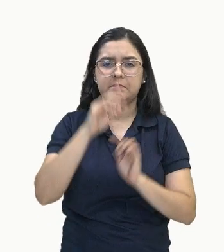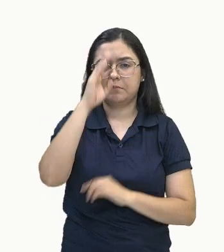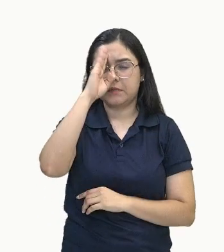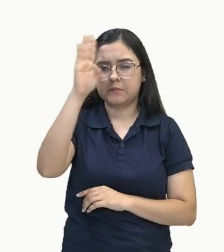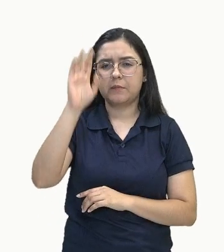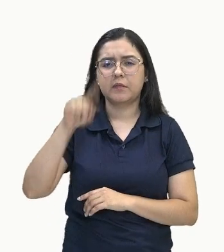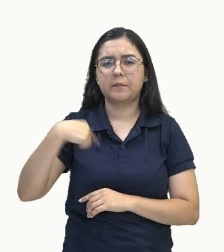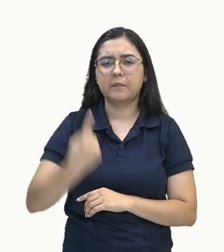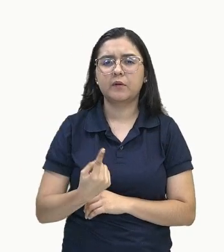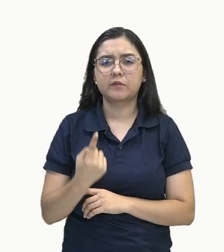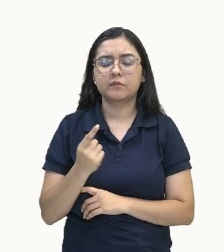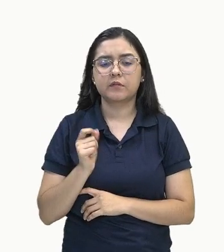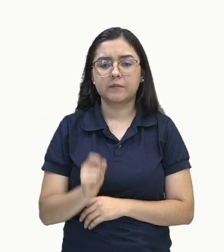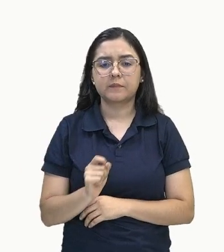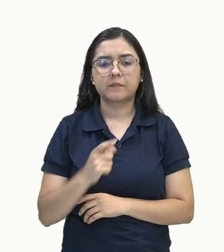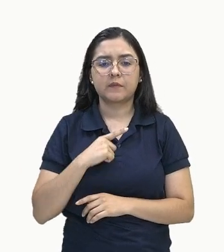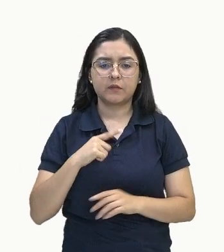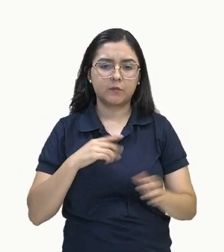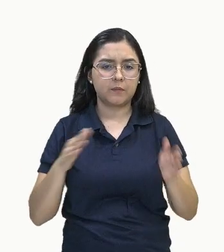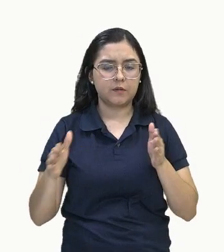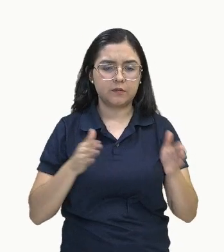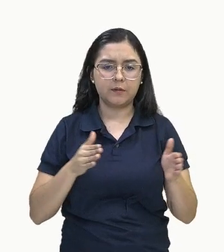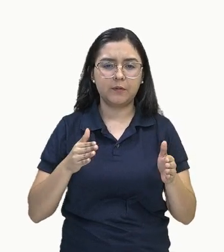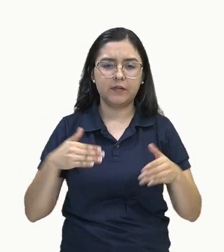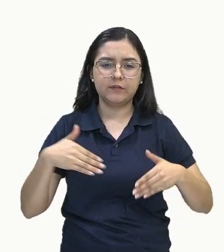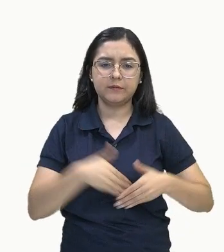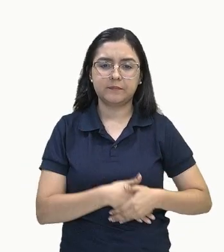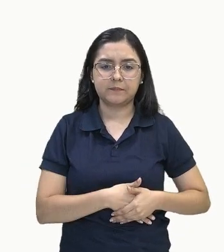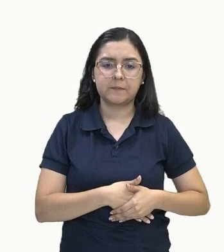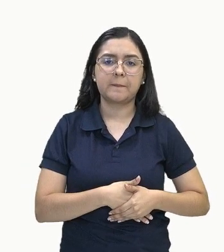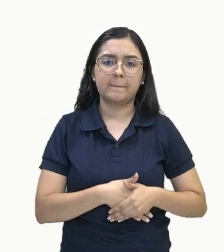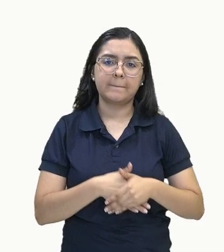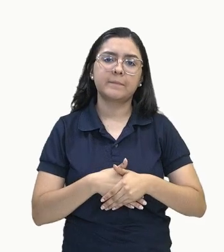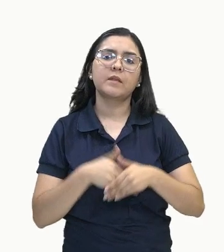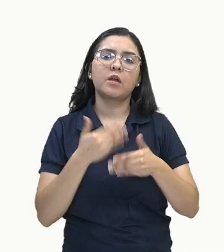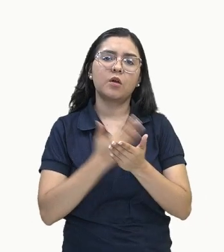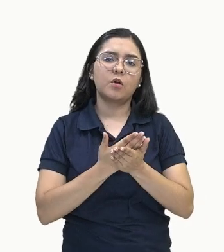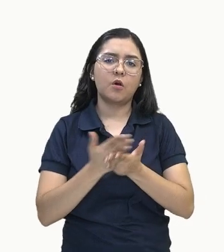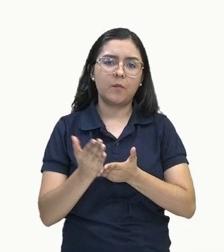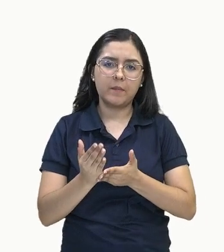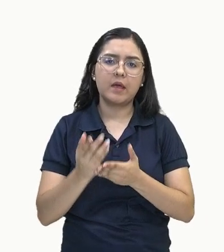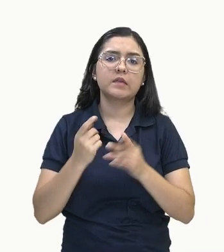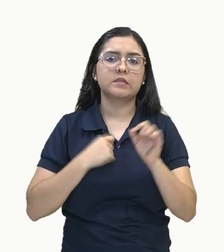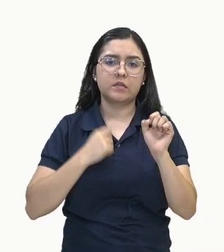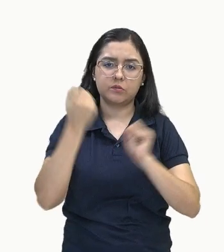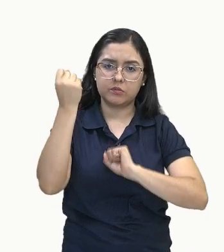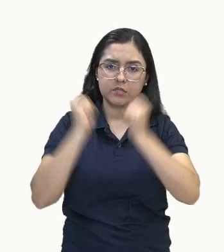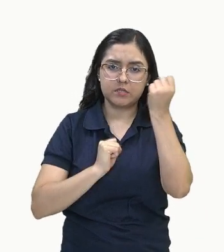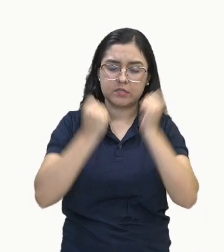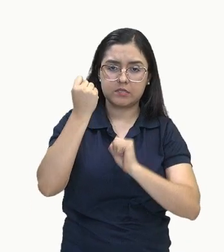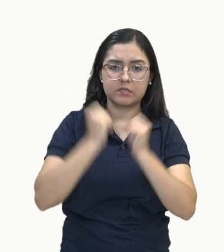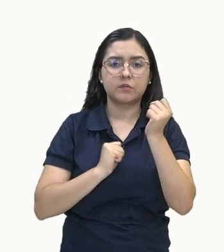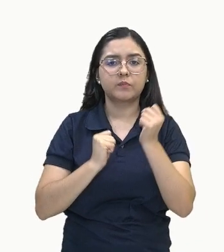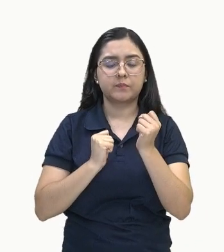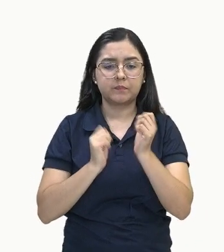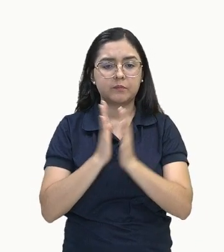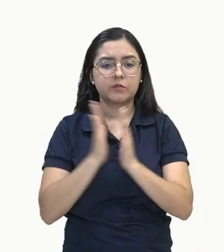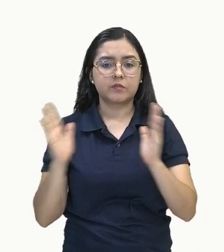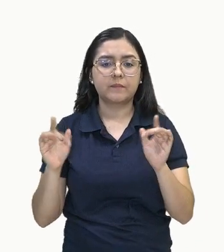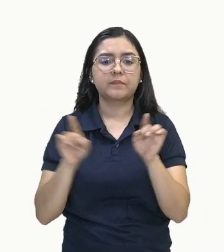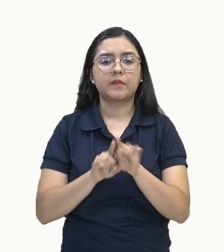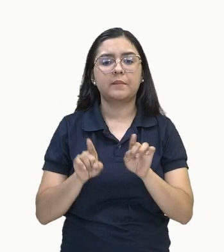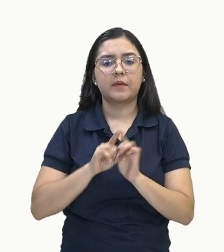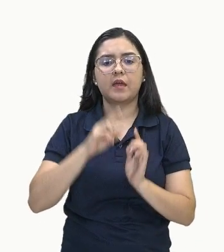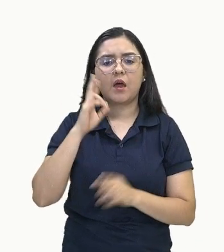após ali a era napoleônica, também começa a sua expansão, a sua industrialização acelerada. A